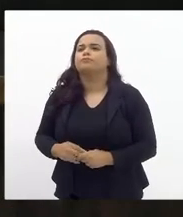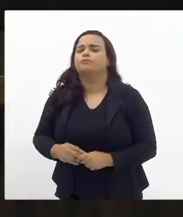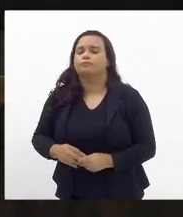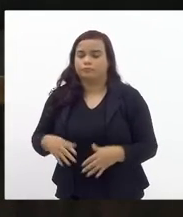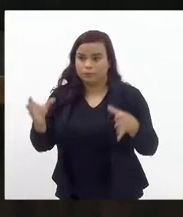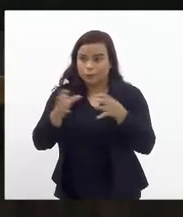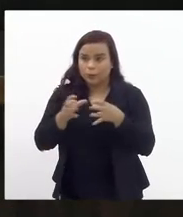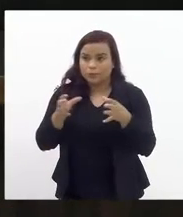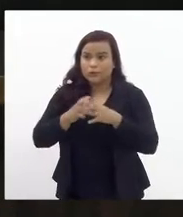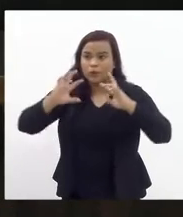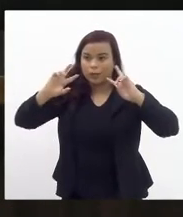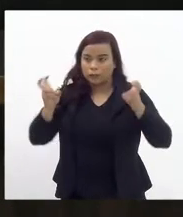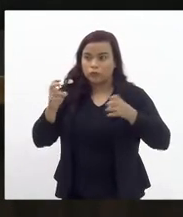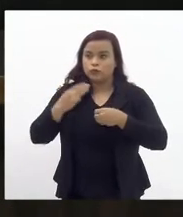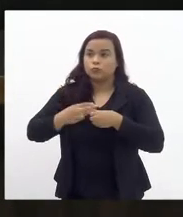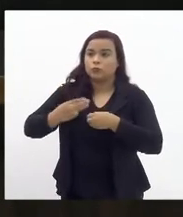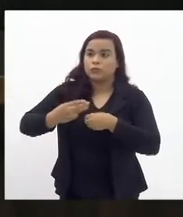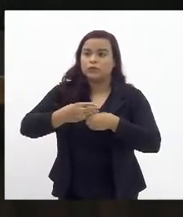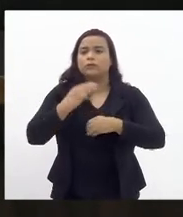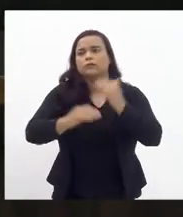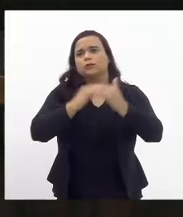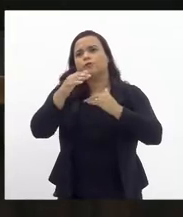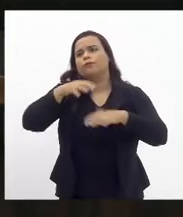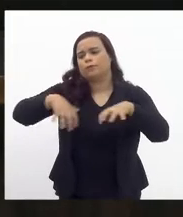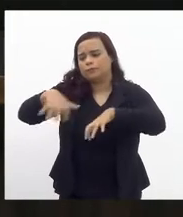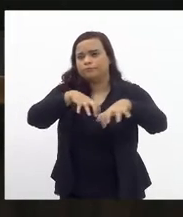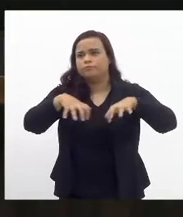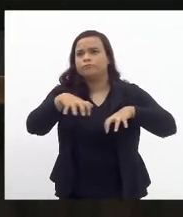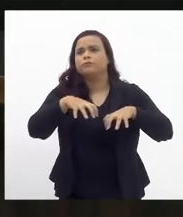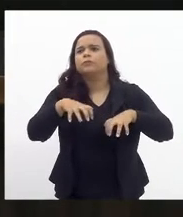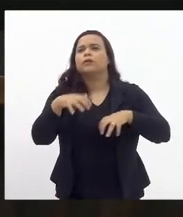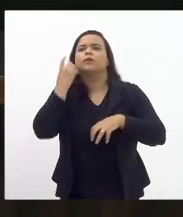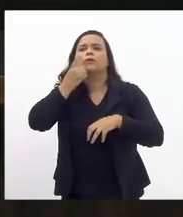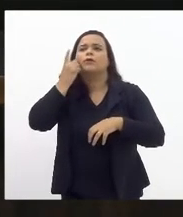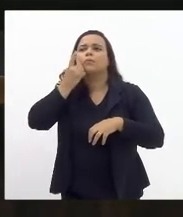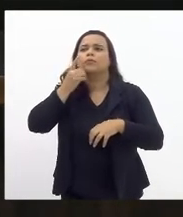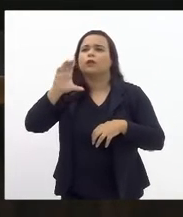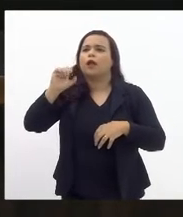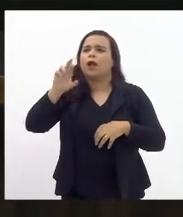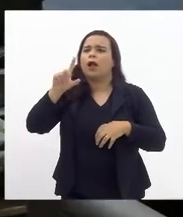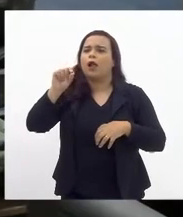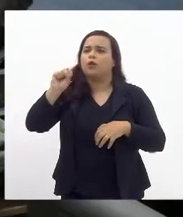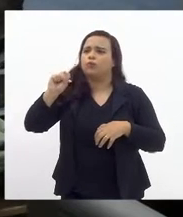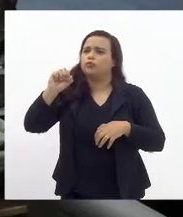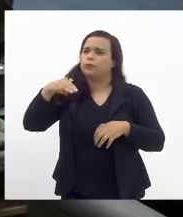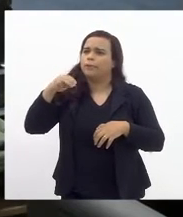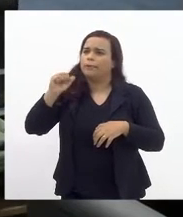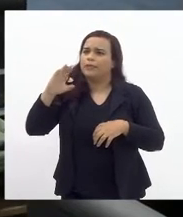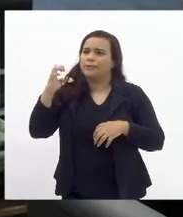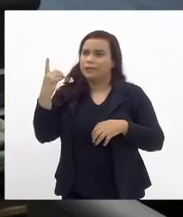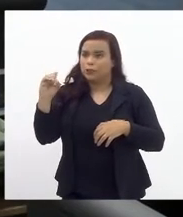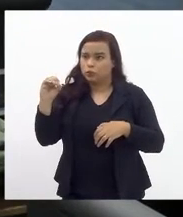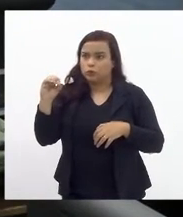Pela Comissão de Assuntos Municipais e Desenvolvimento Regional, deputado Carlos Macedo.